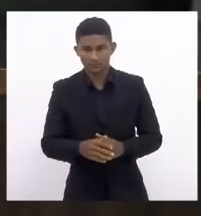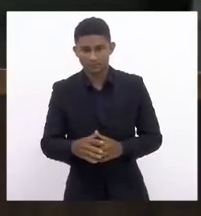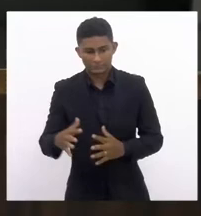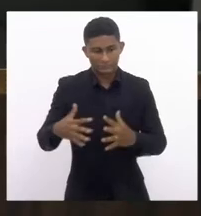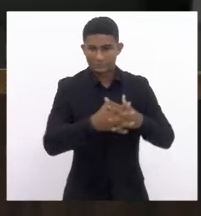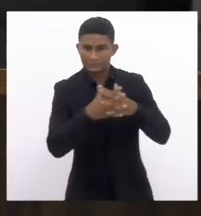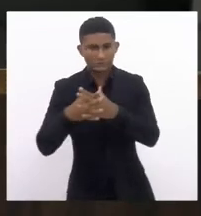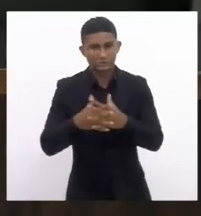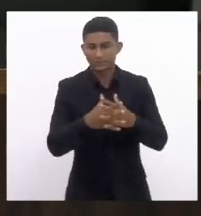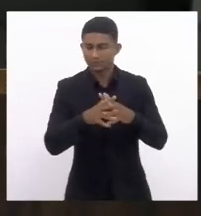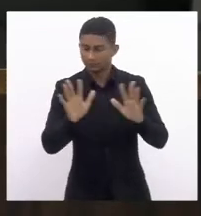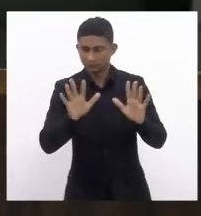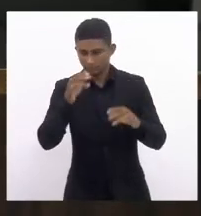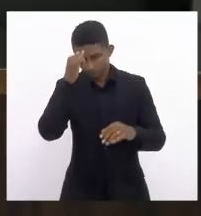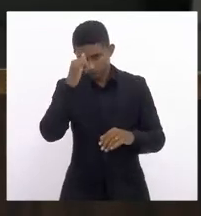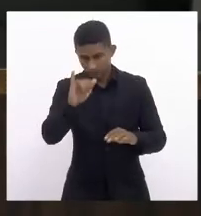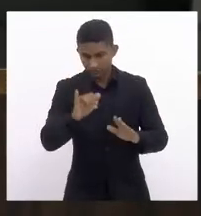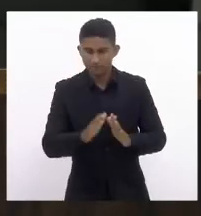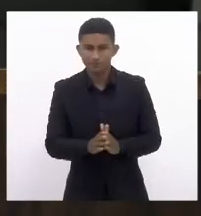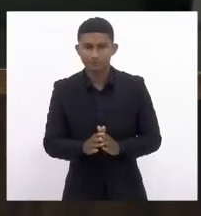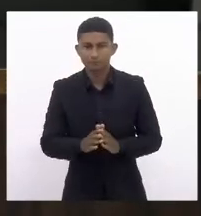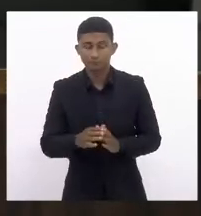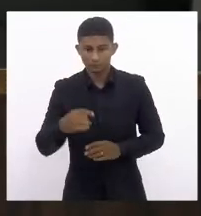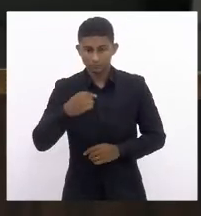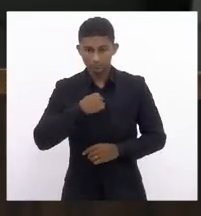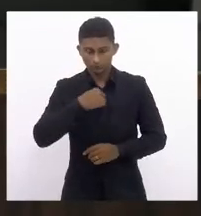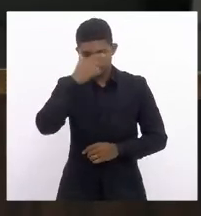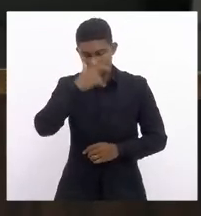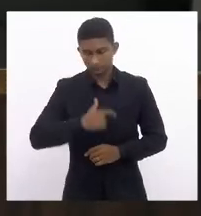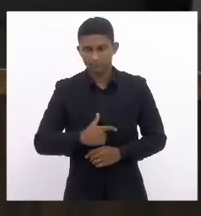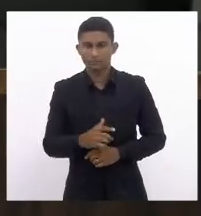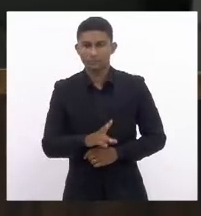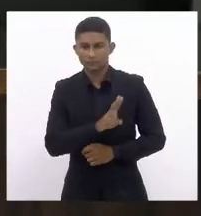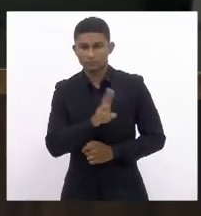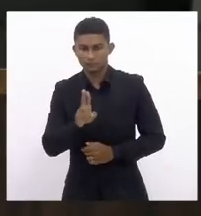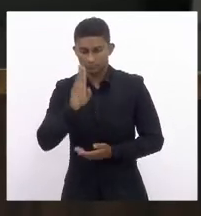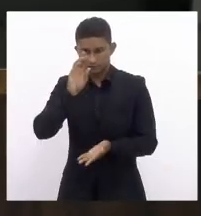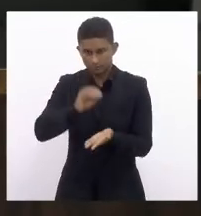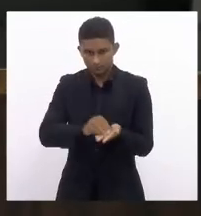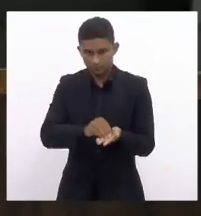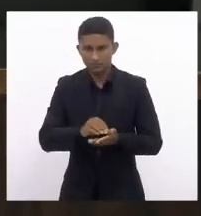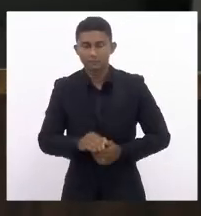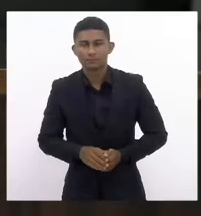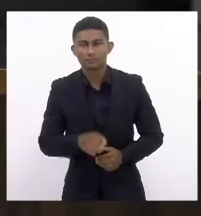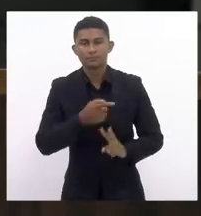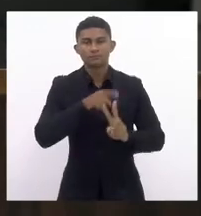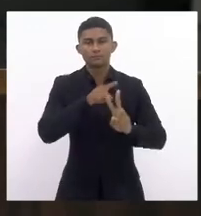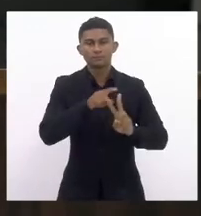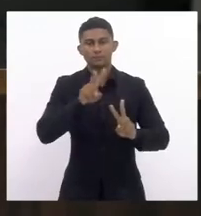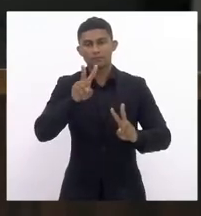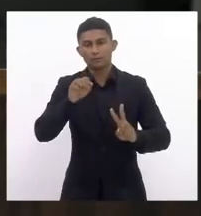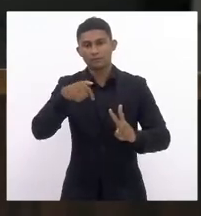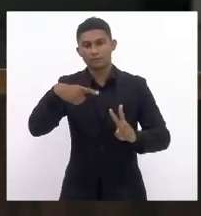área. Ceciliano. Valdec.